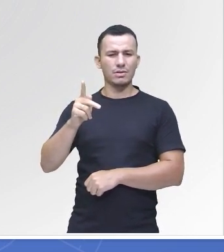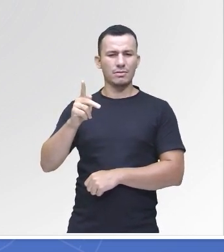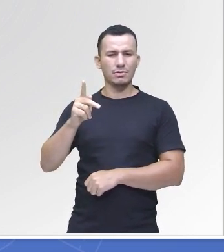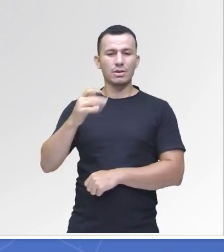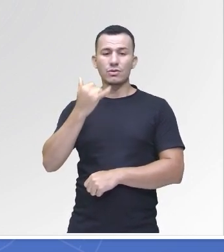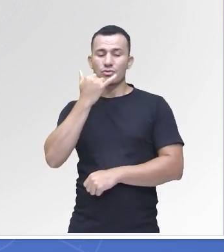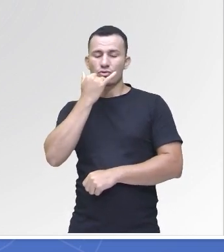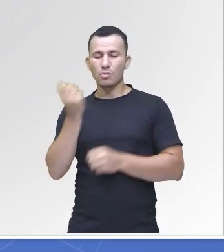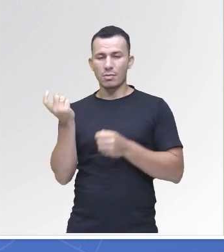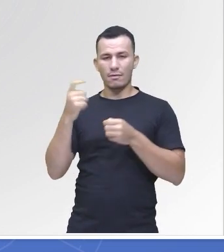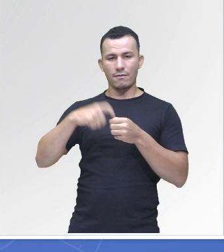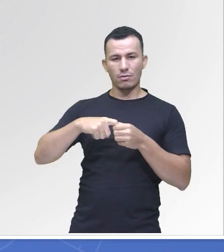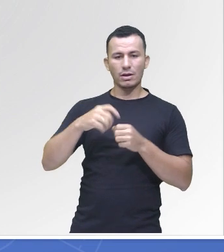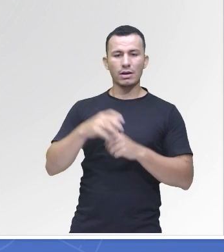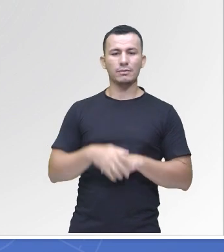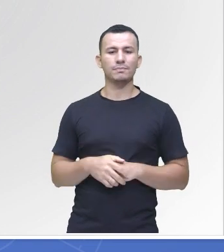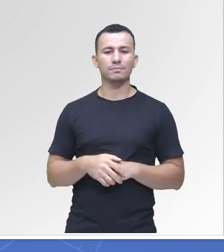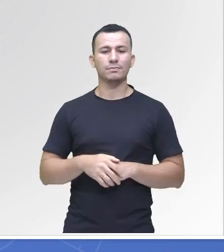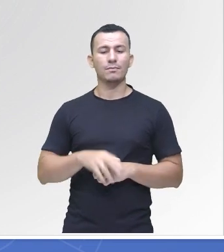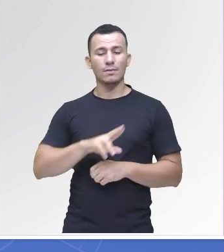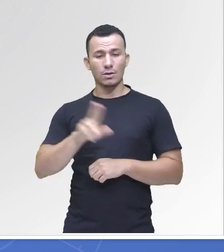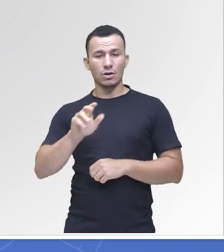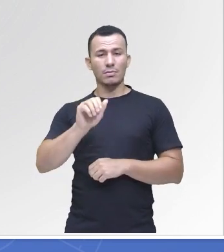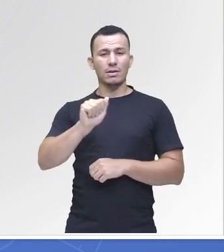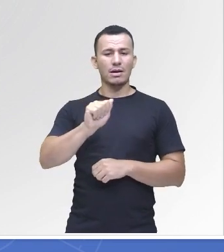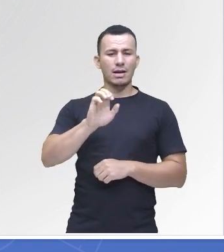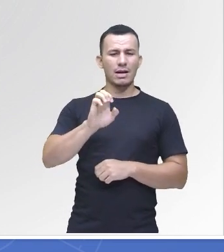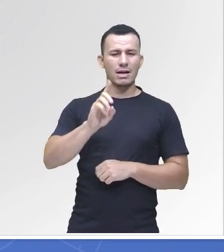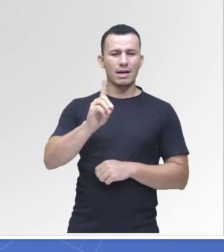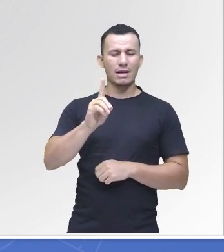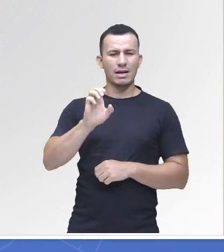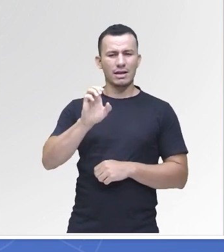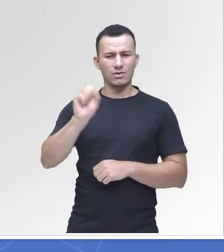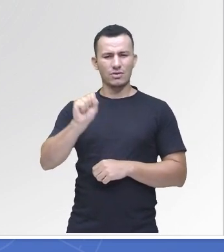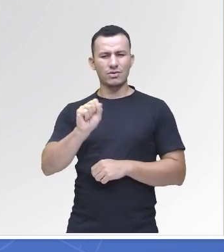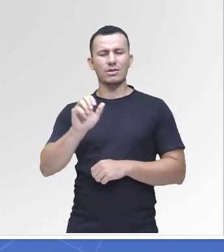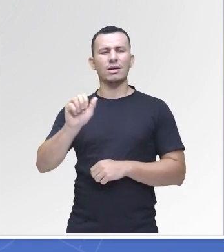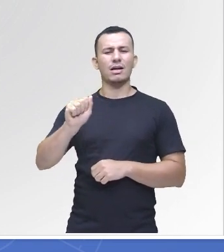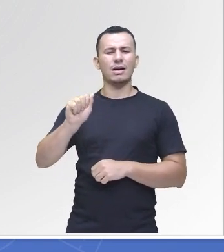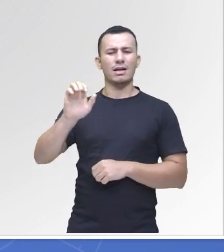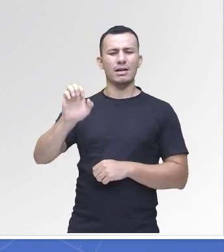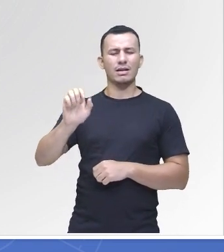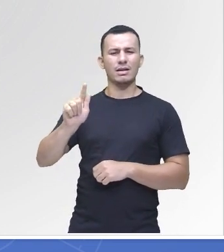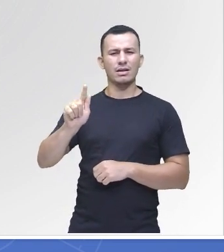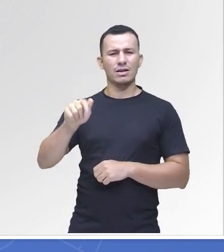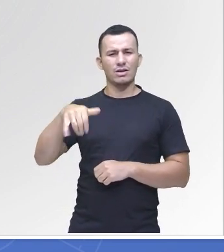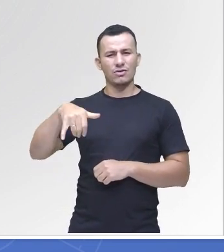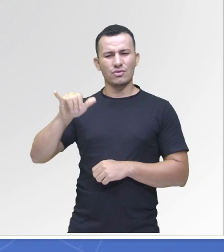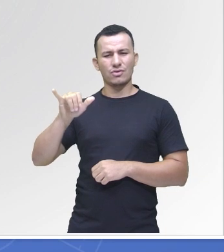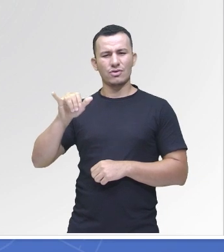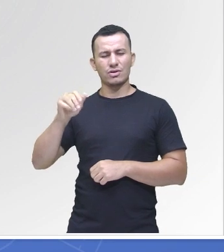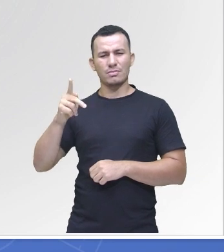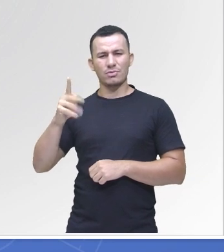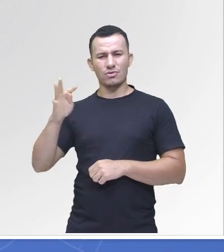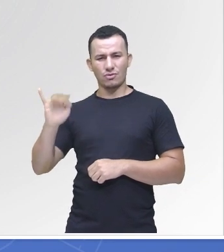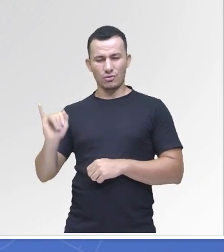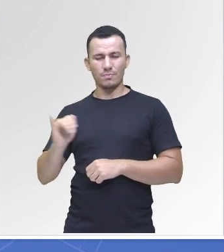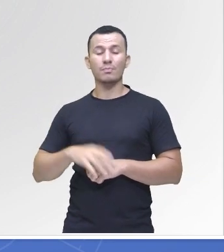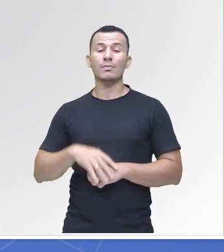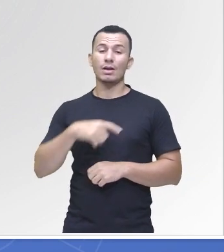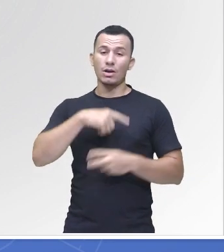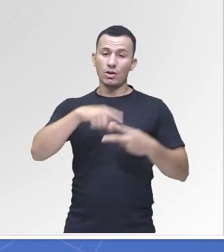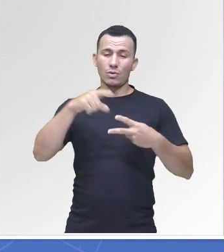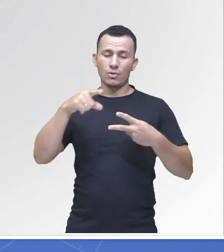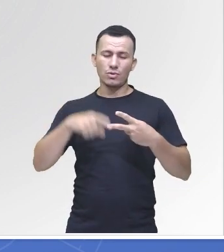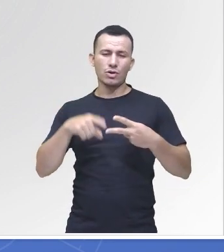É transmitida pelo mosquito Aedes aegypti, né? Então existem dois tipos de dengue, a dengue clássica e a